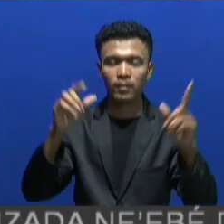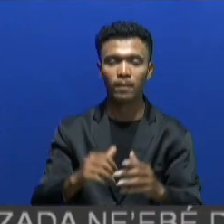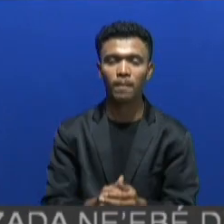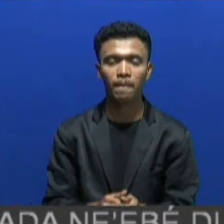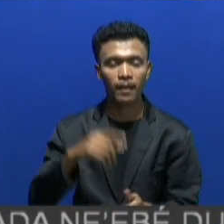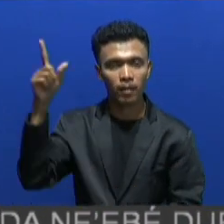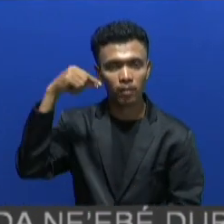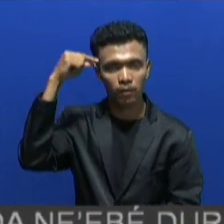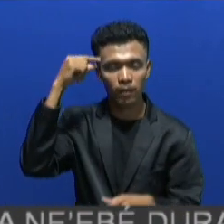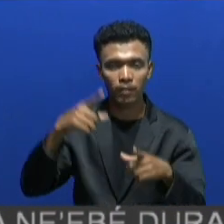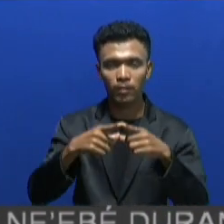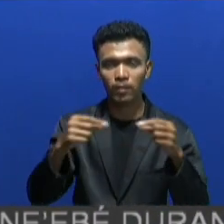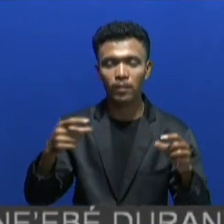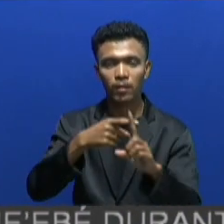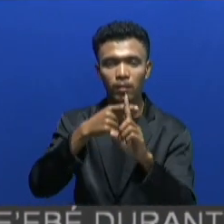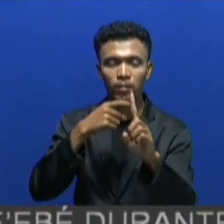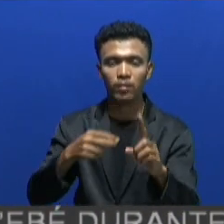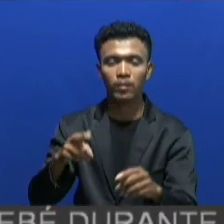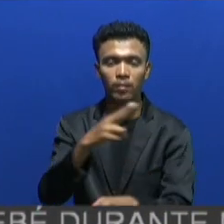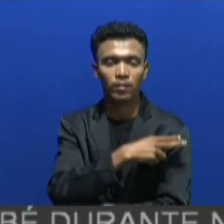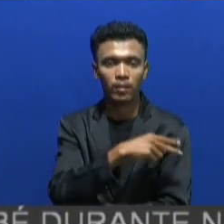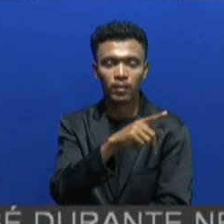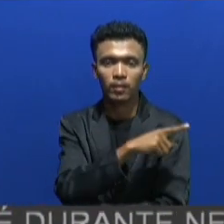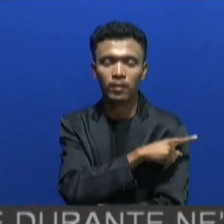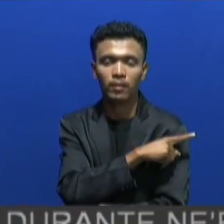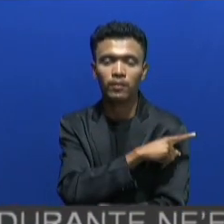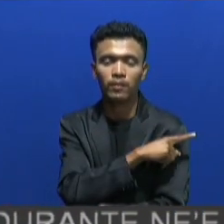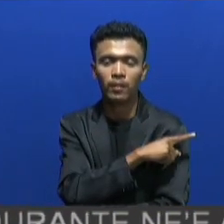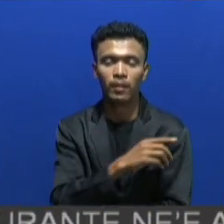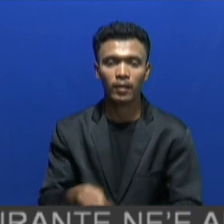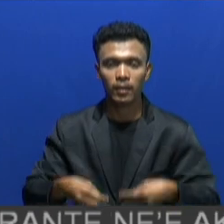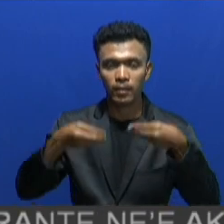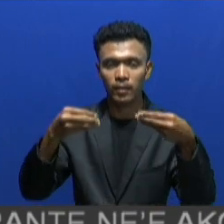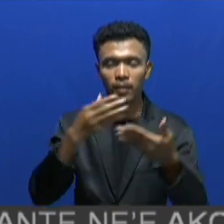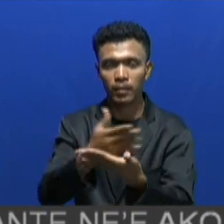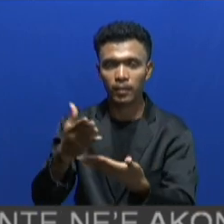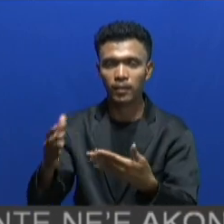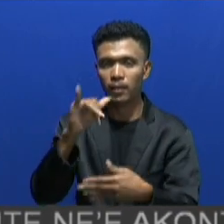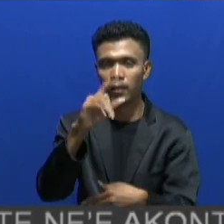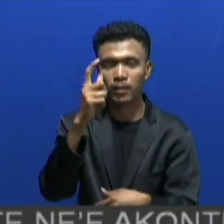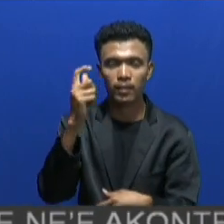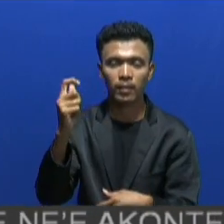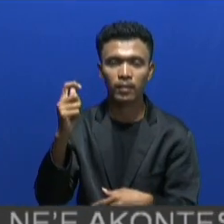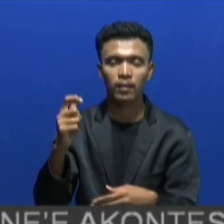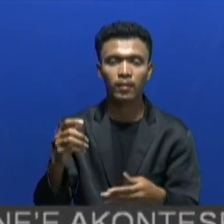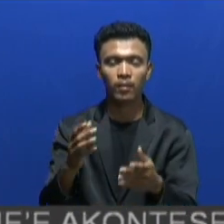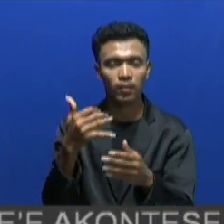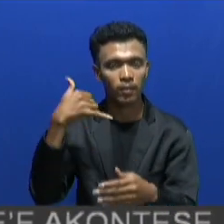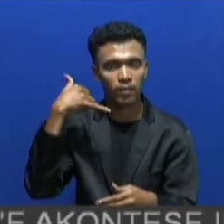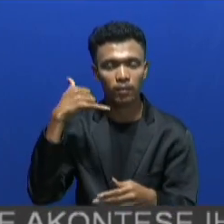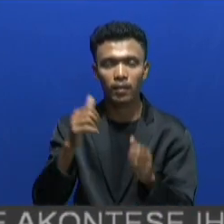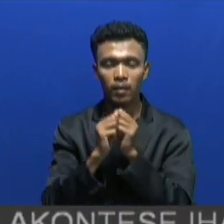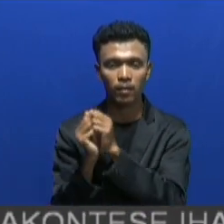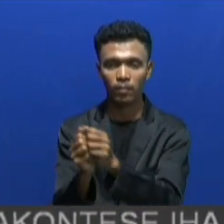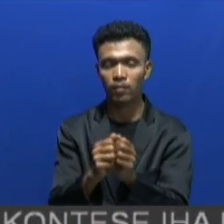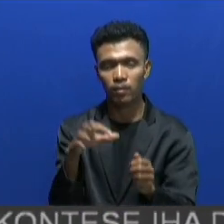O governo do Japão lhe Fundo Nações Unidas para a barca Unicef entrega equipamento ICT-IPAD Unidade Cianulo